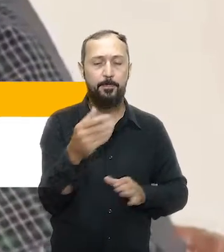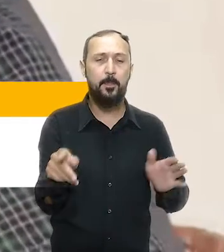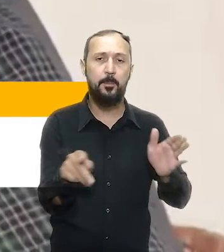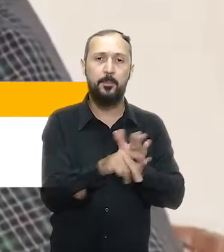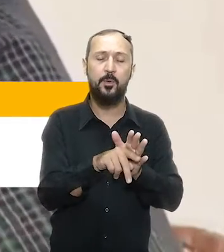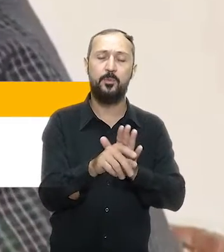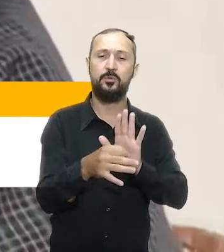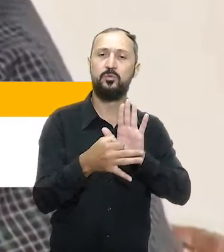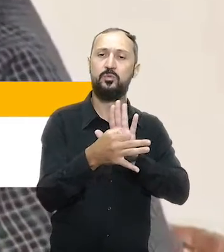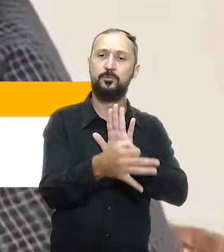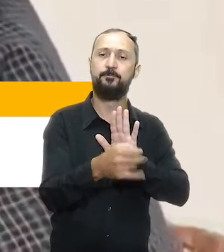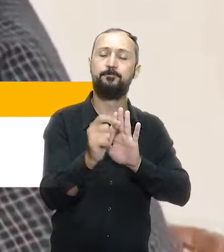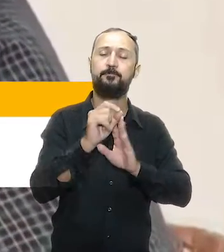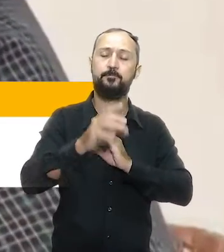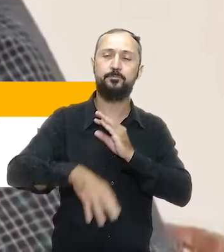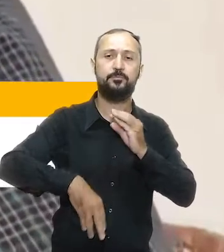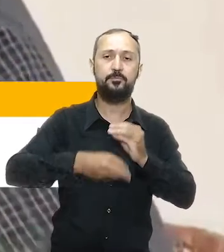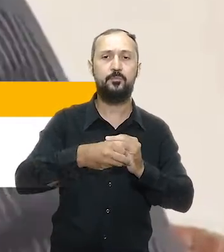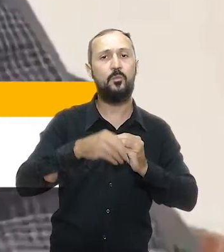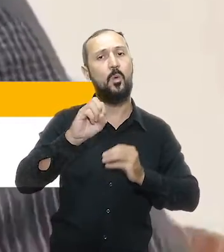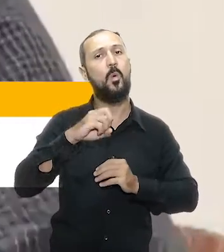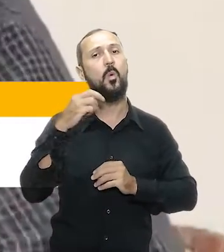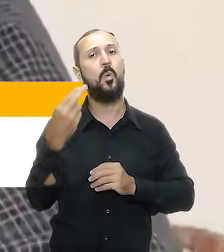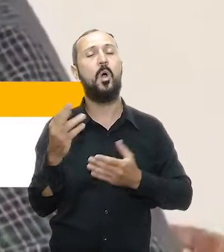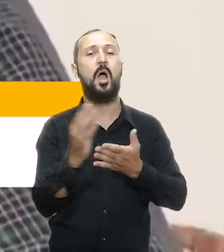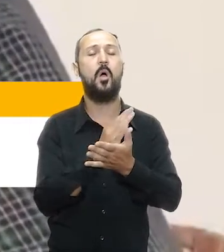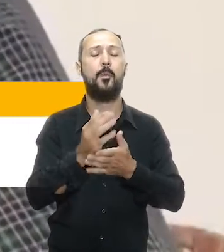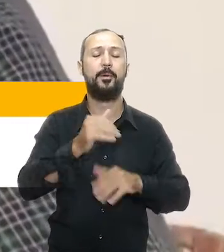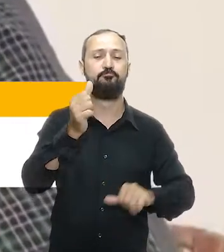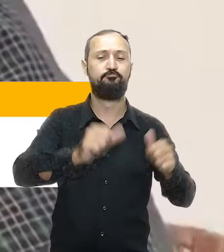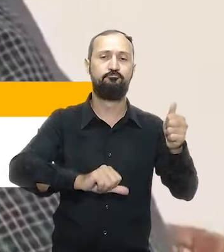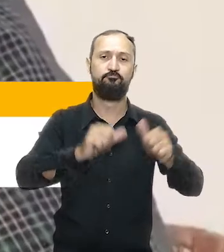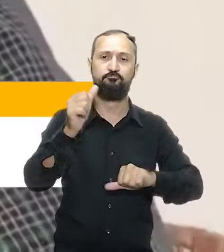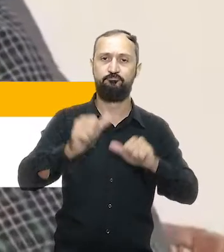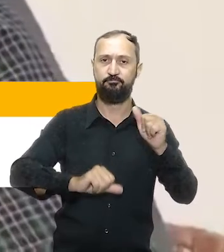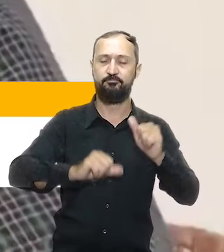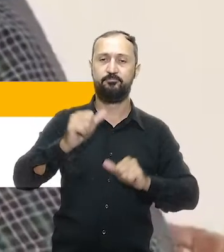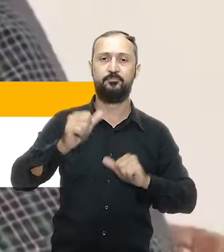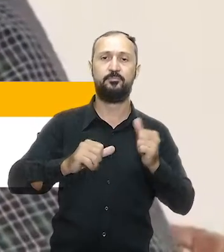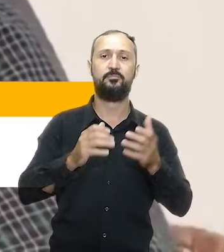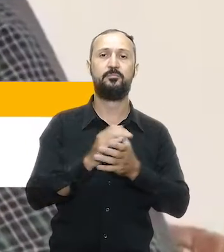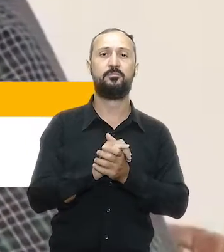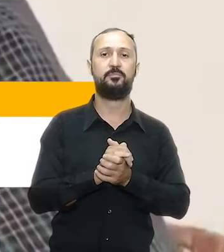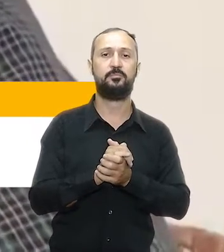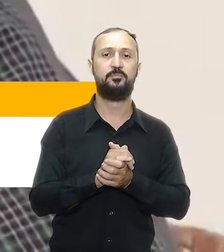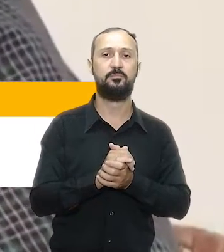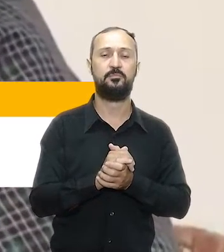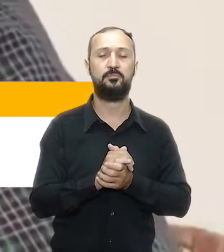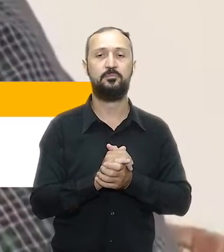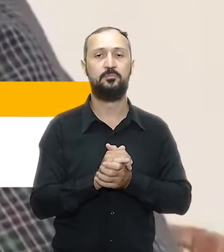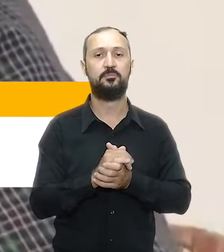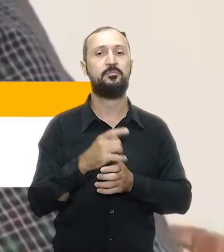por solicitação do próprio autor para emendas ou para alguma revisão